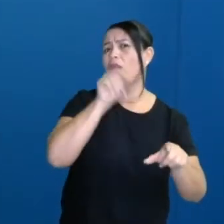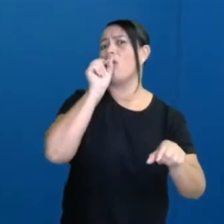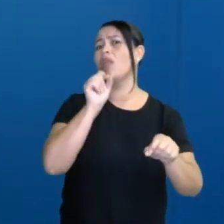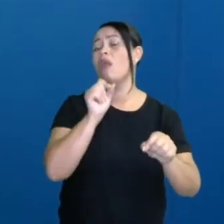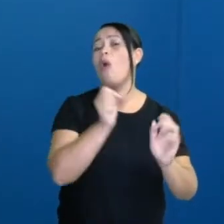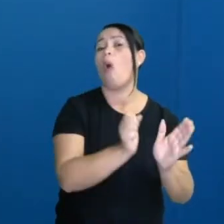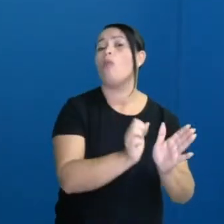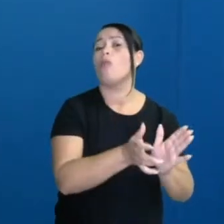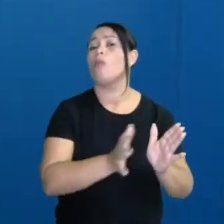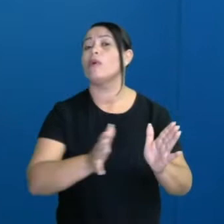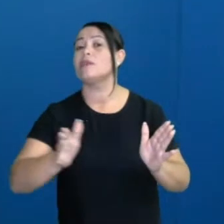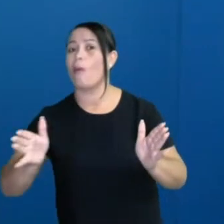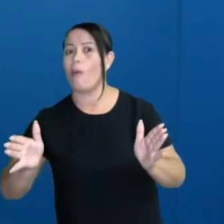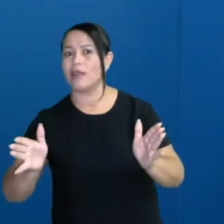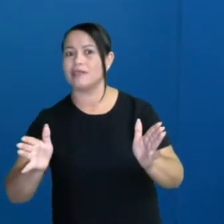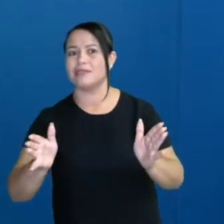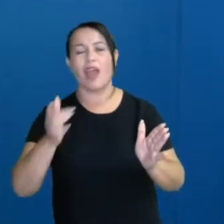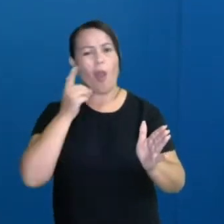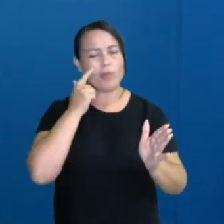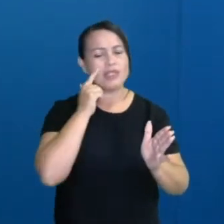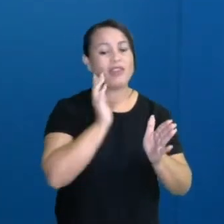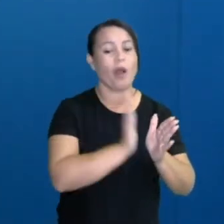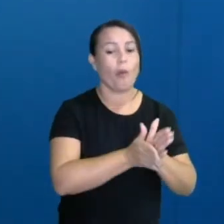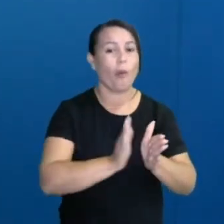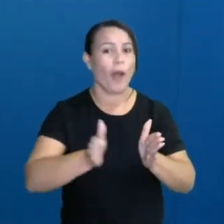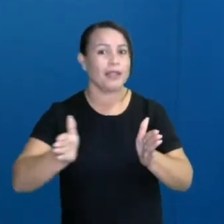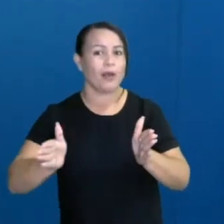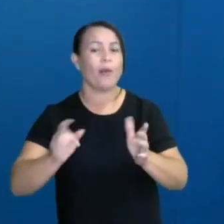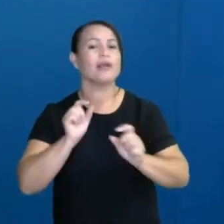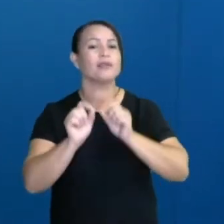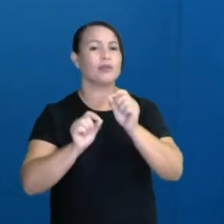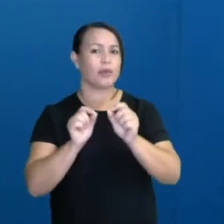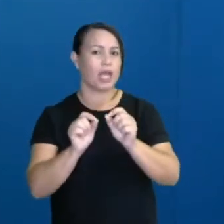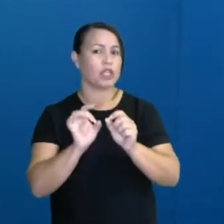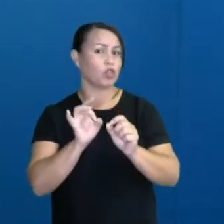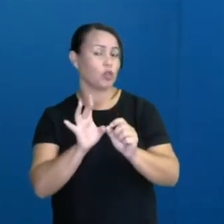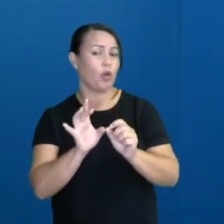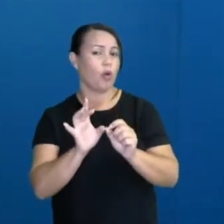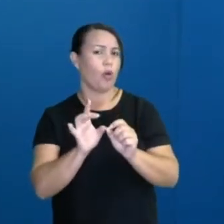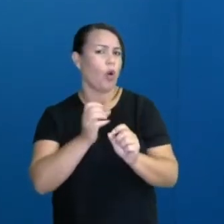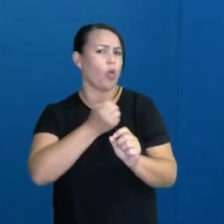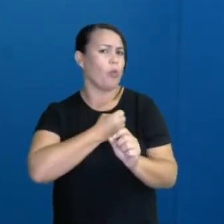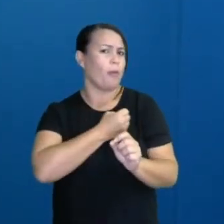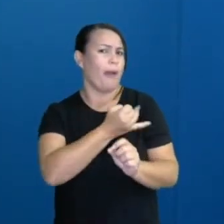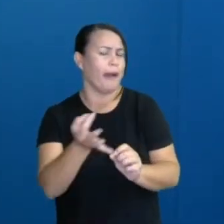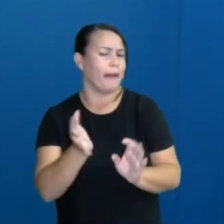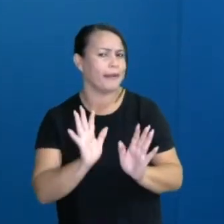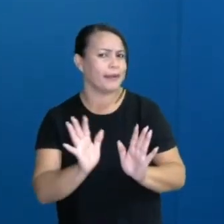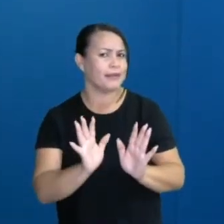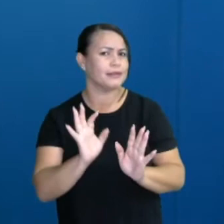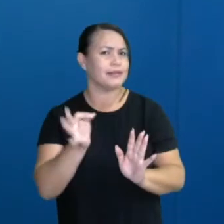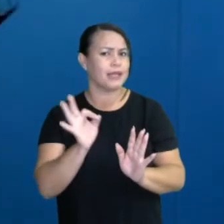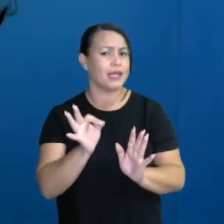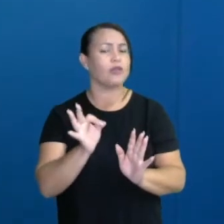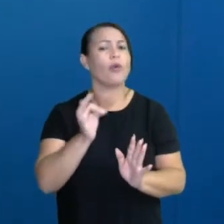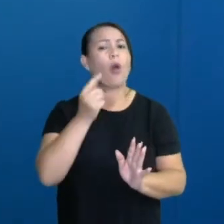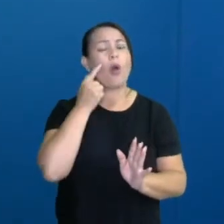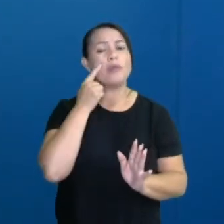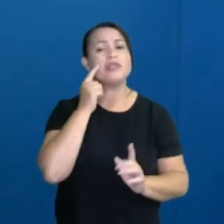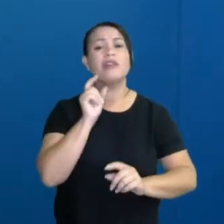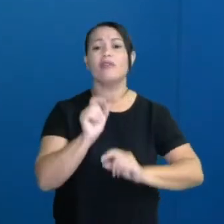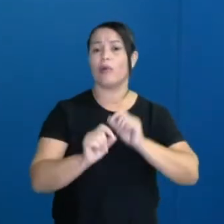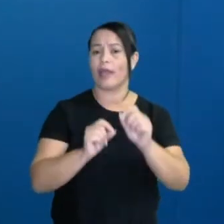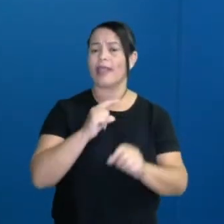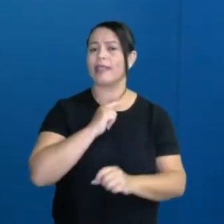uma sequência? Logo, a sequência não pode ser apenas numérica, tá bem? Então, aqui eu